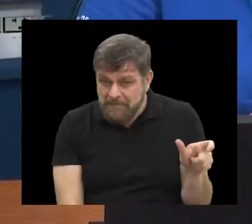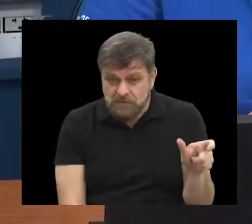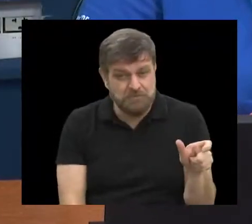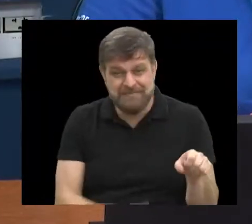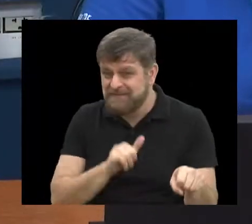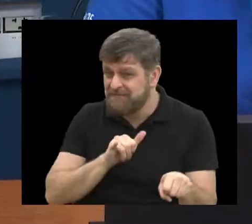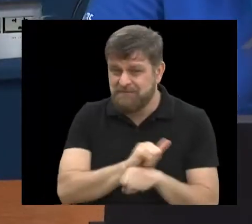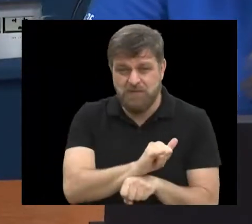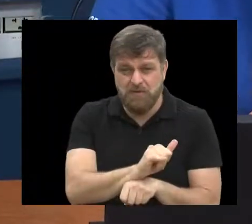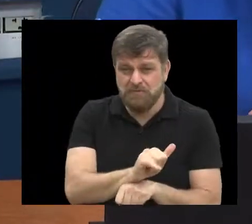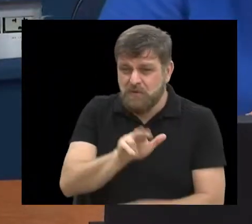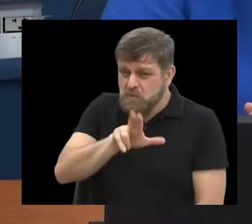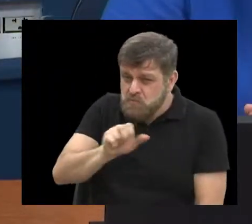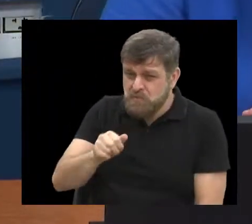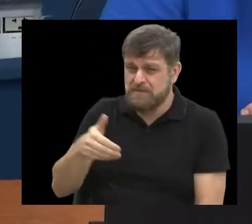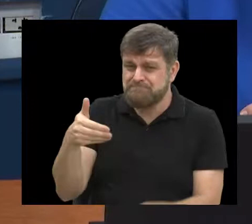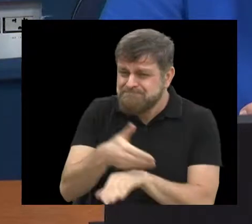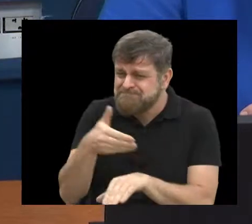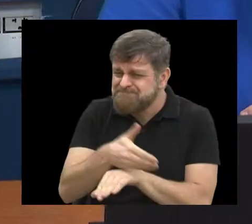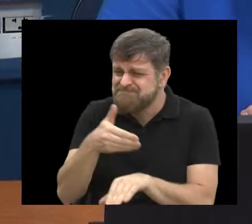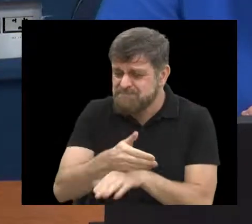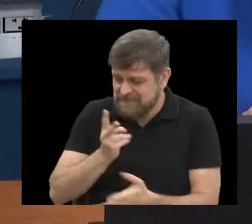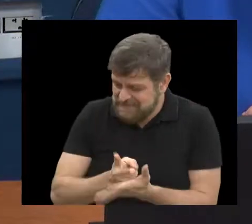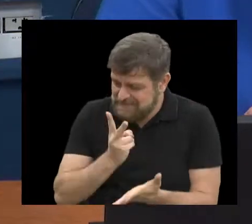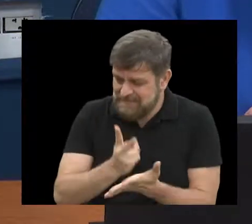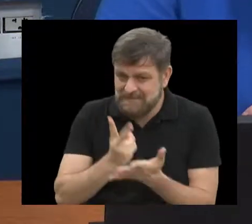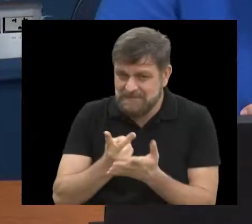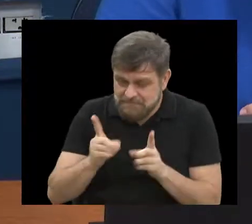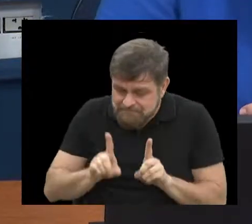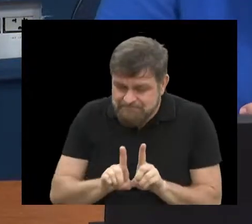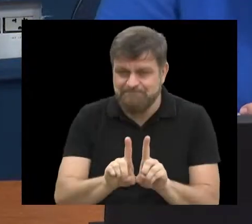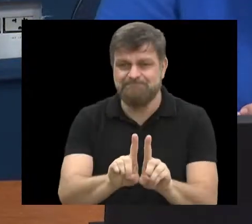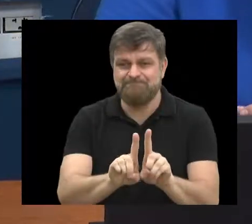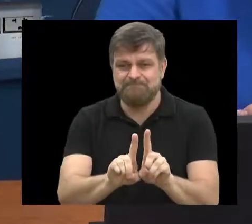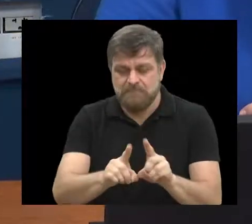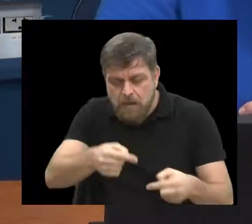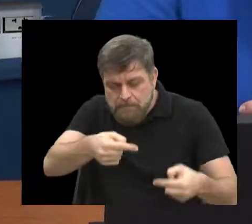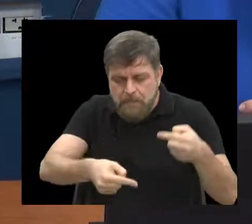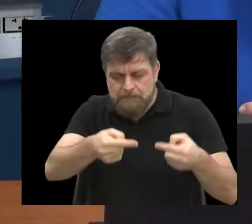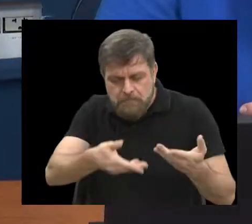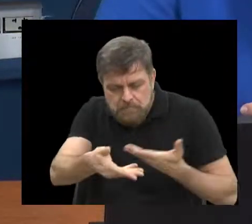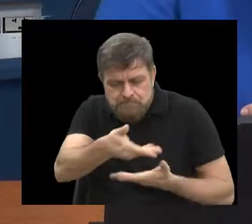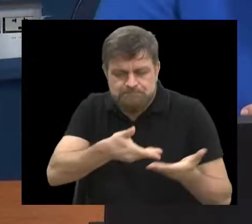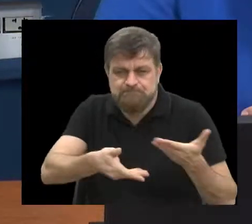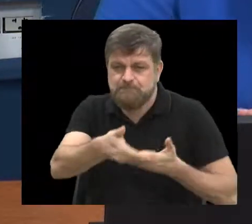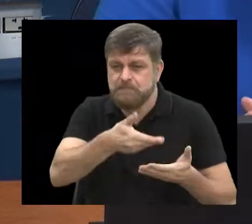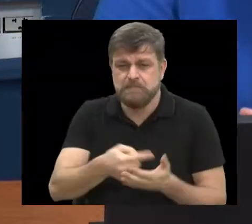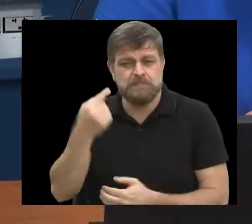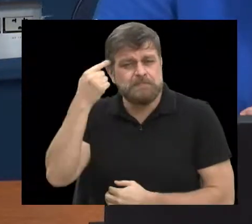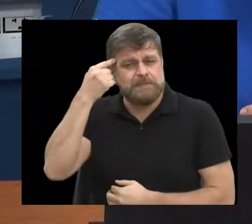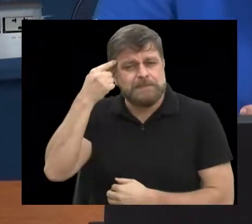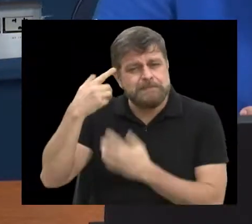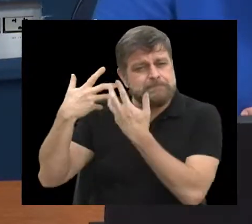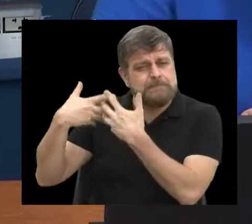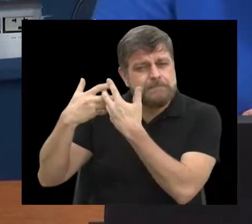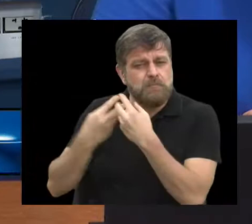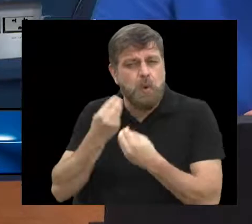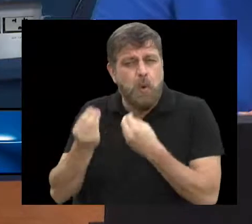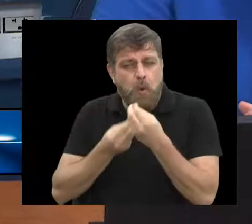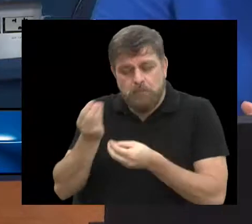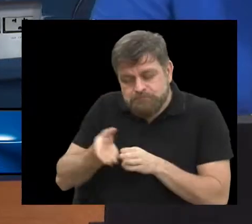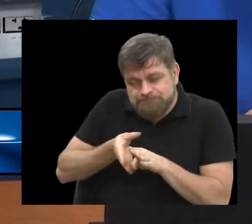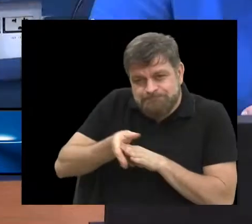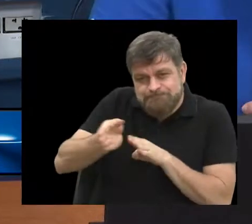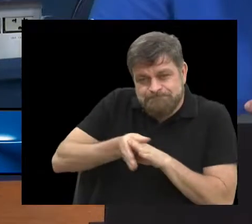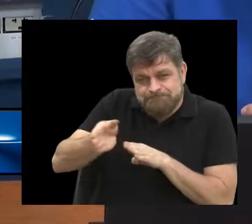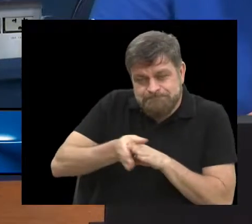viu, Mariana, de jeito algum, é uma pessoa que está sempre junto, discutindo, tentando da melhor forma possível orientar cada vez